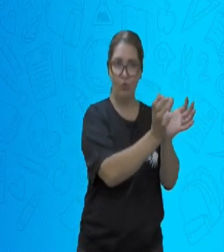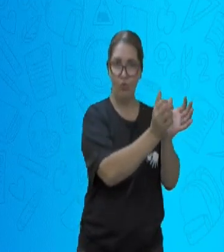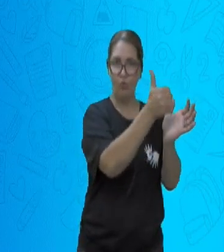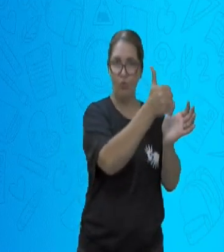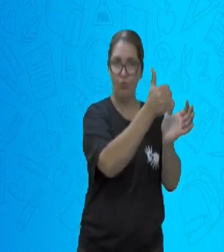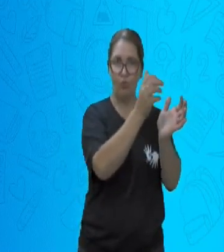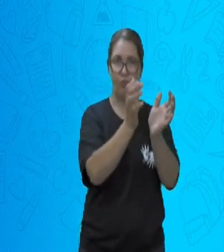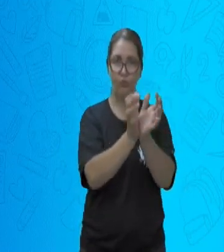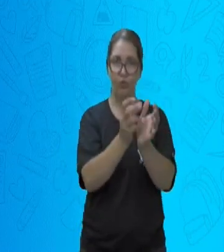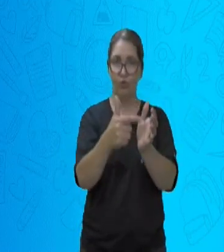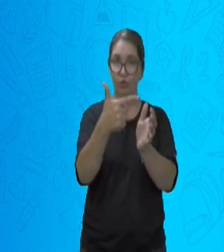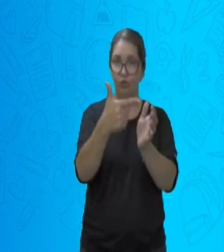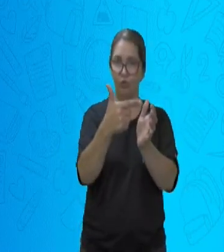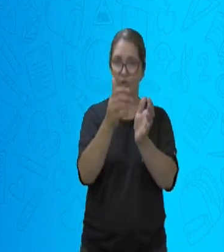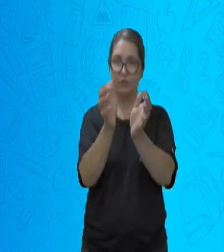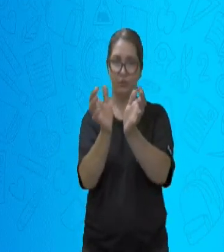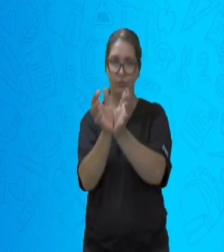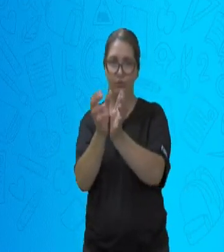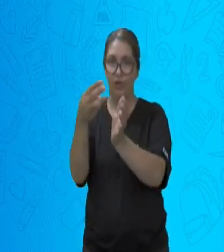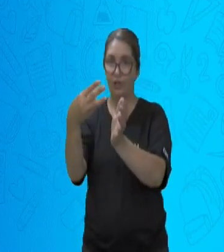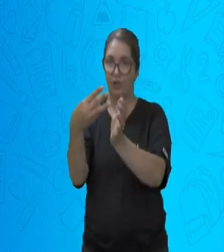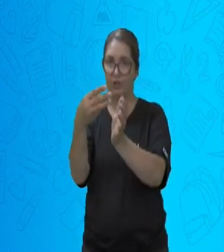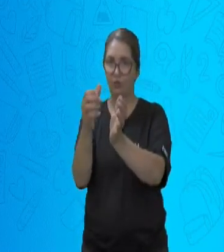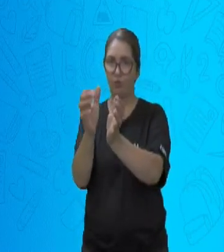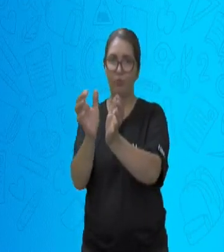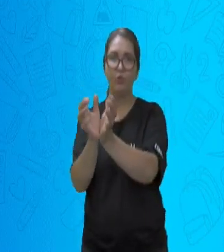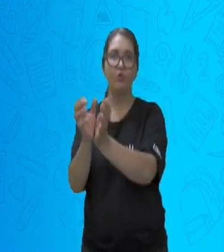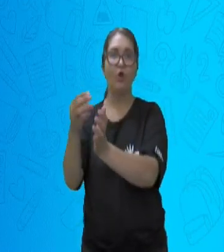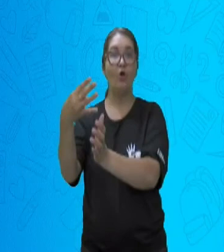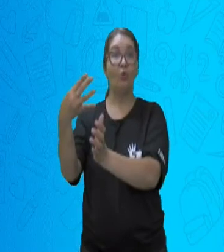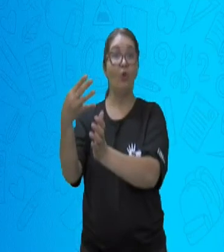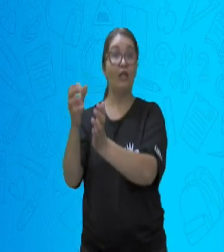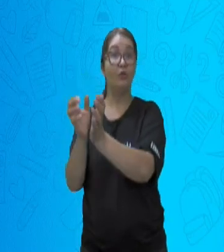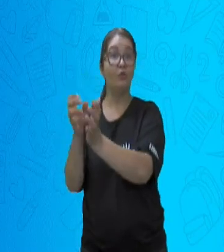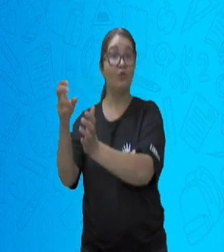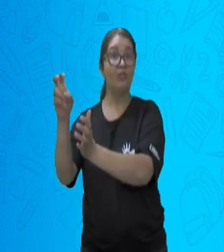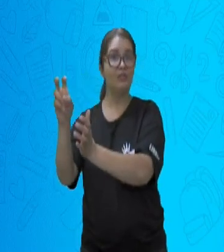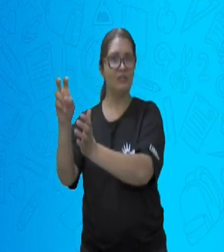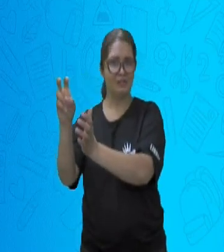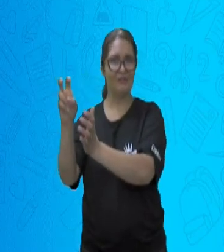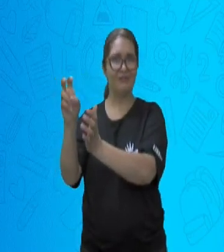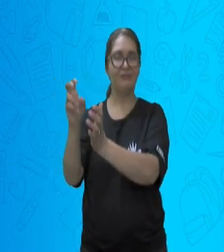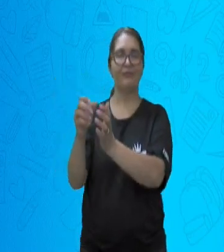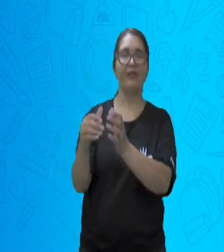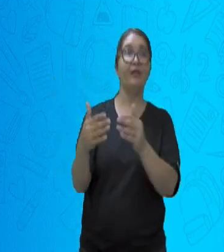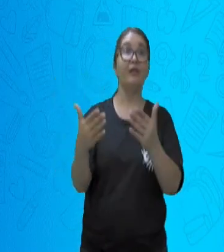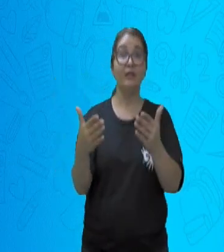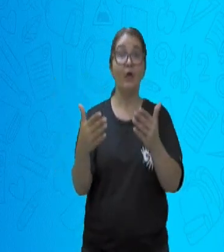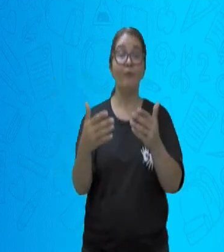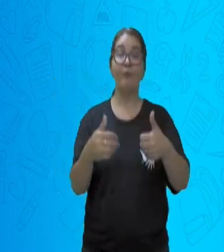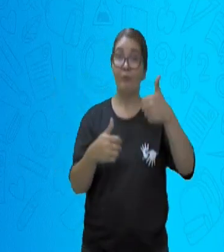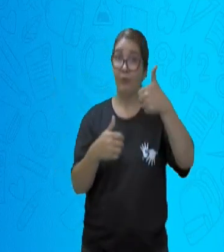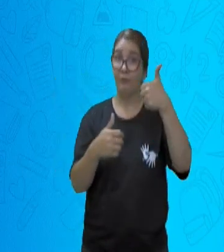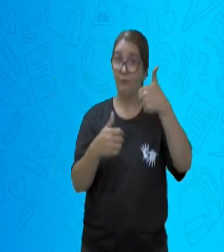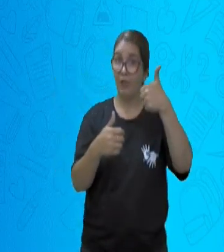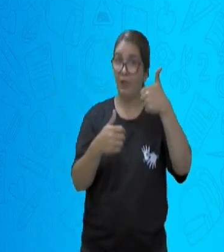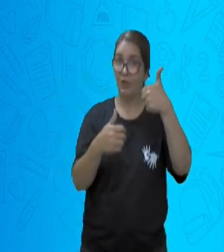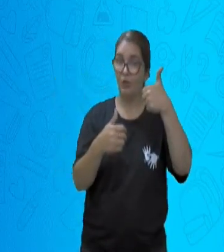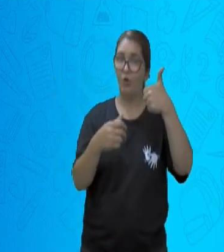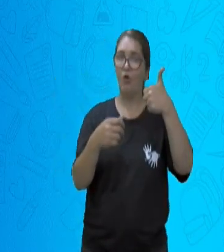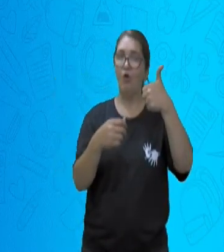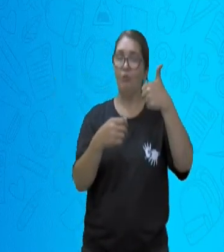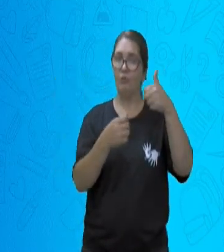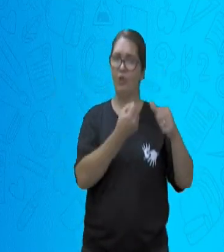grupo, 2 grupos, 3 grupos. O primeiro número, lembra que a gente falou que ele identifica quantas